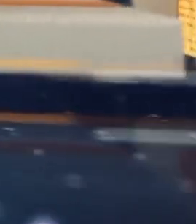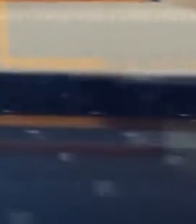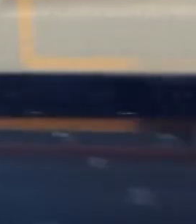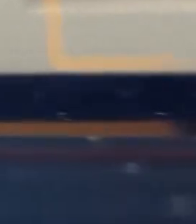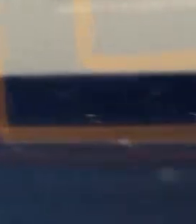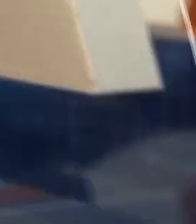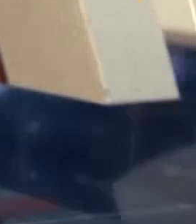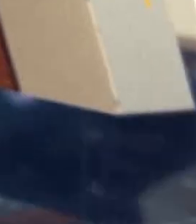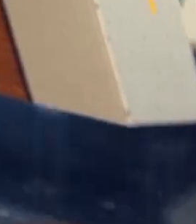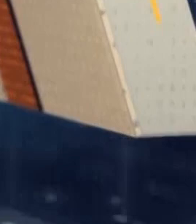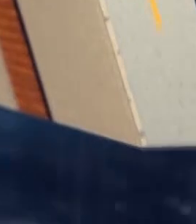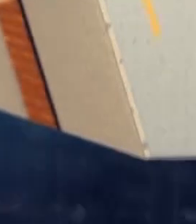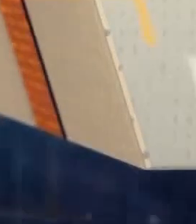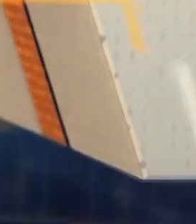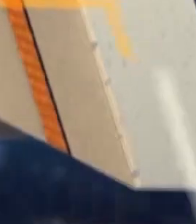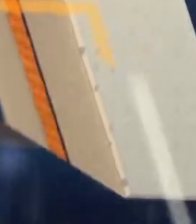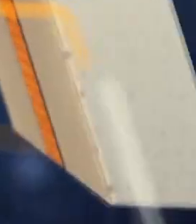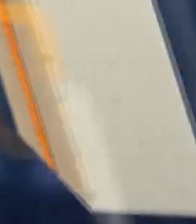Música